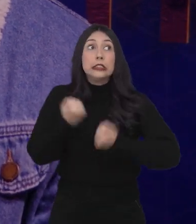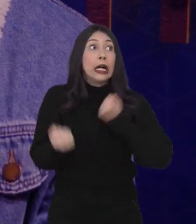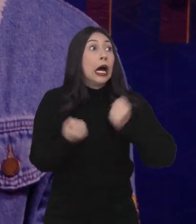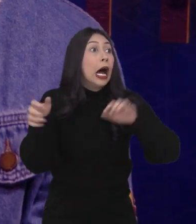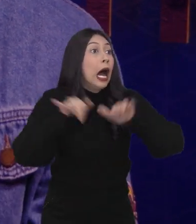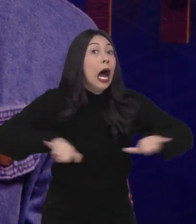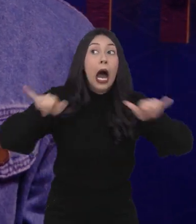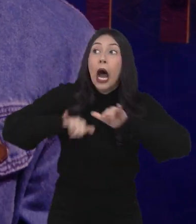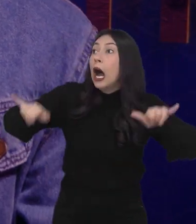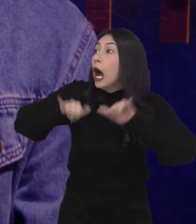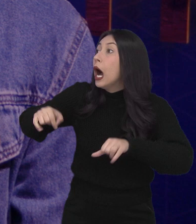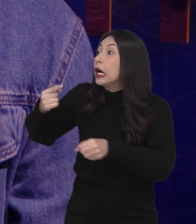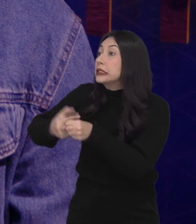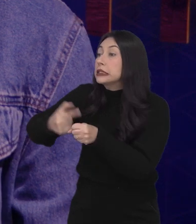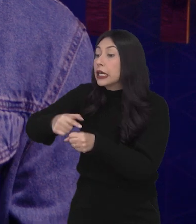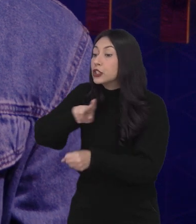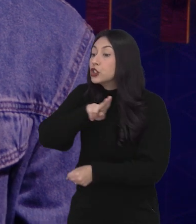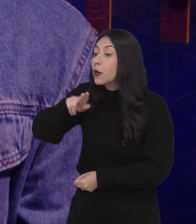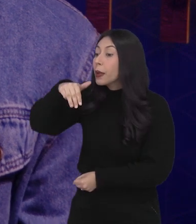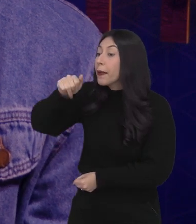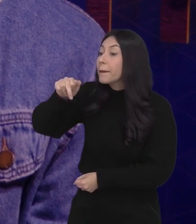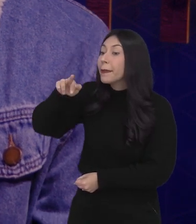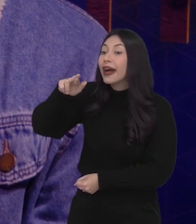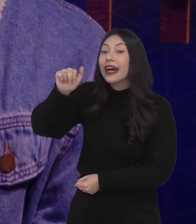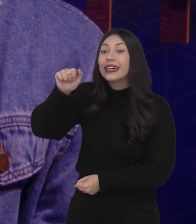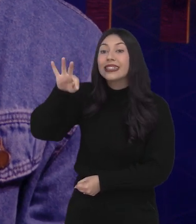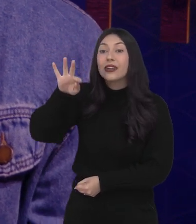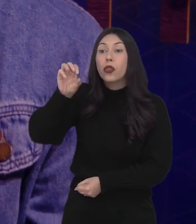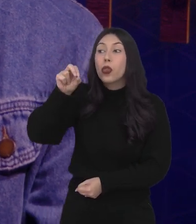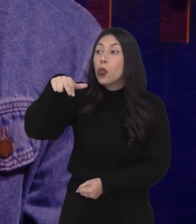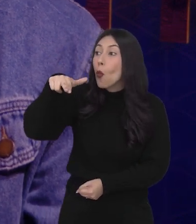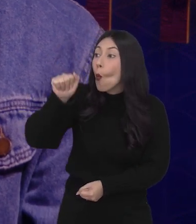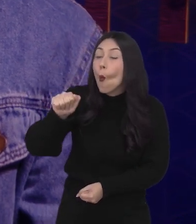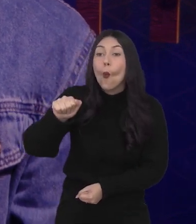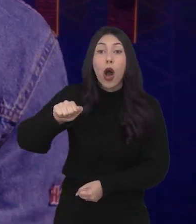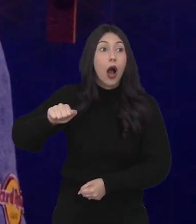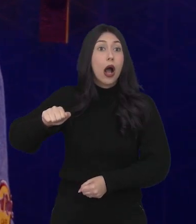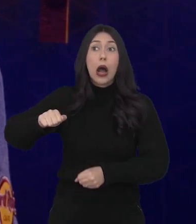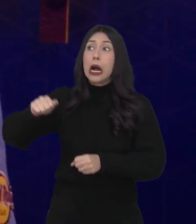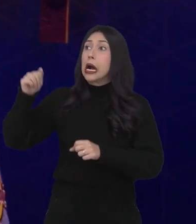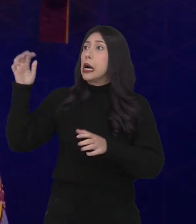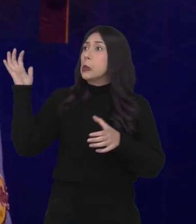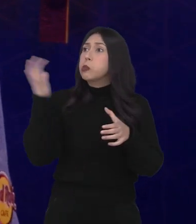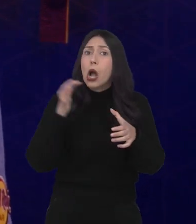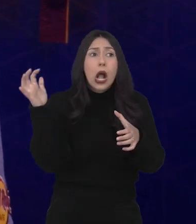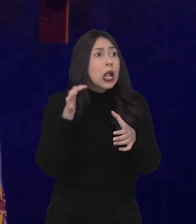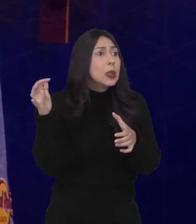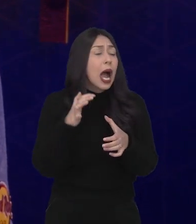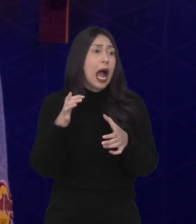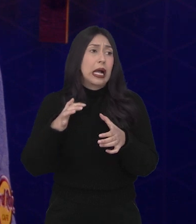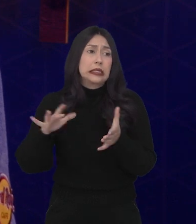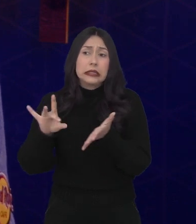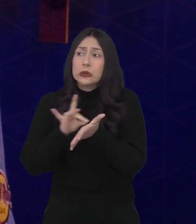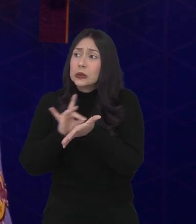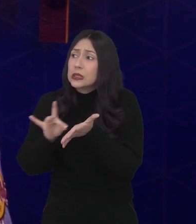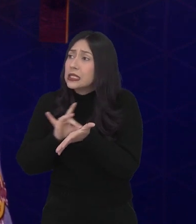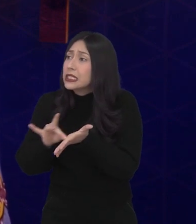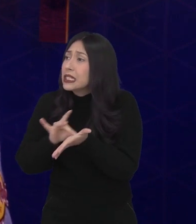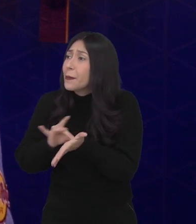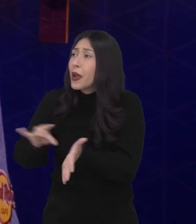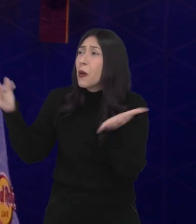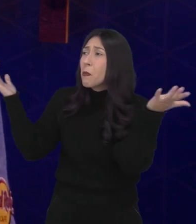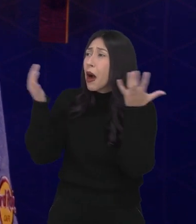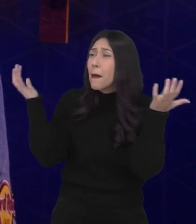avisar que a cidade de Maratona ia sofrer um ataque de um exército inimigo. E